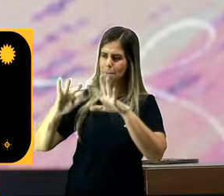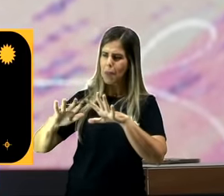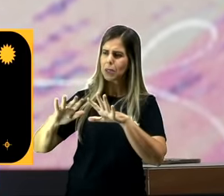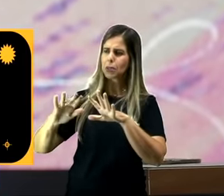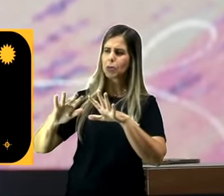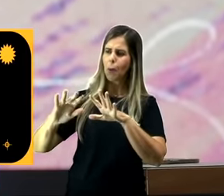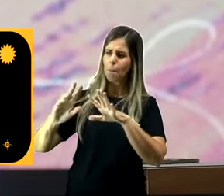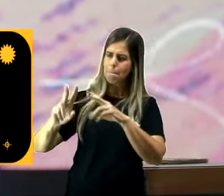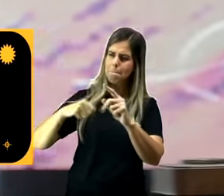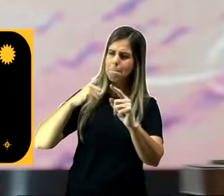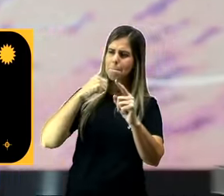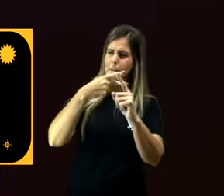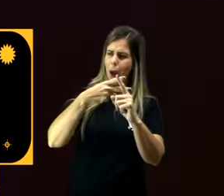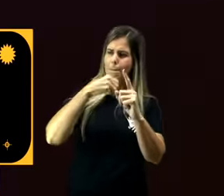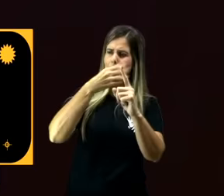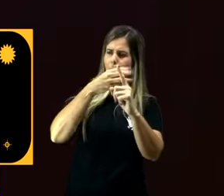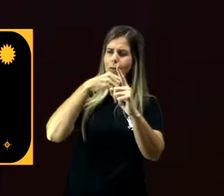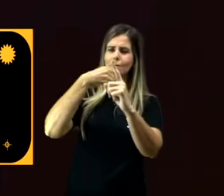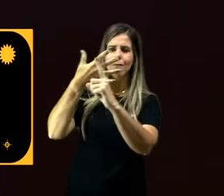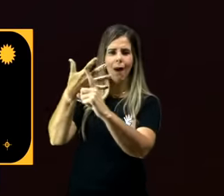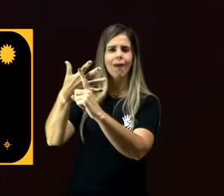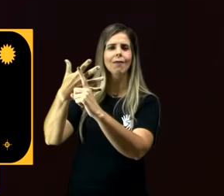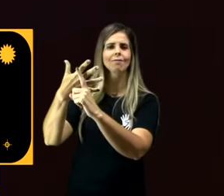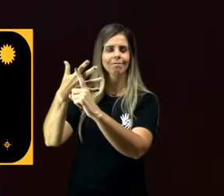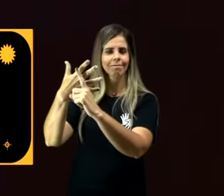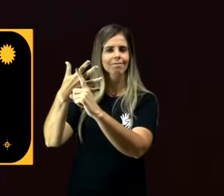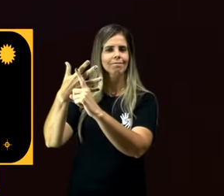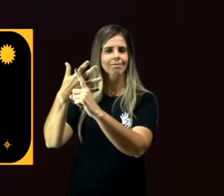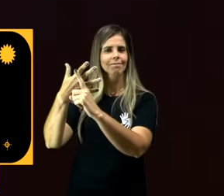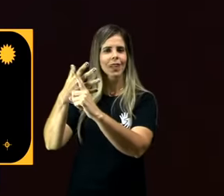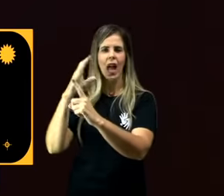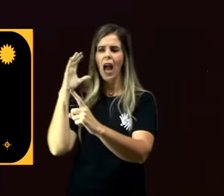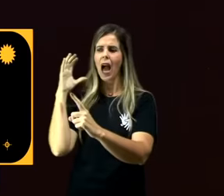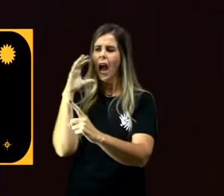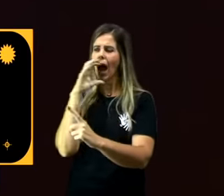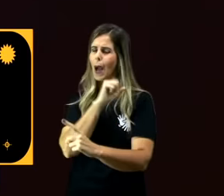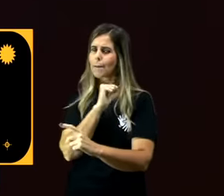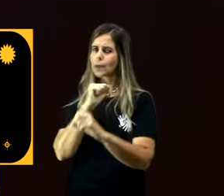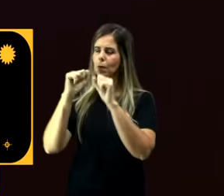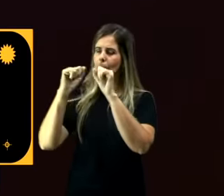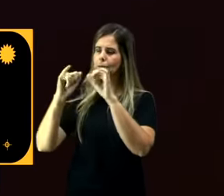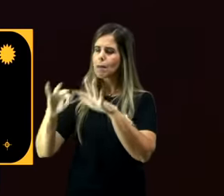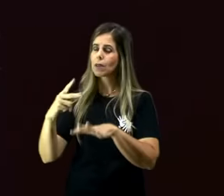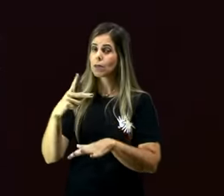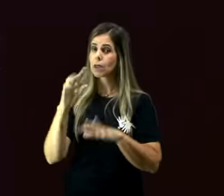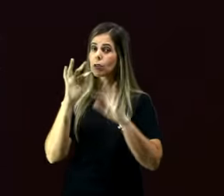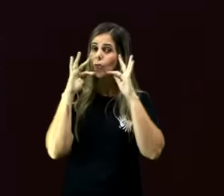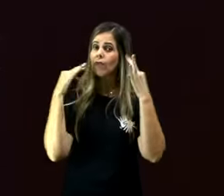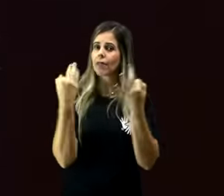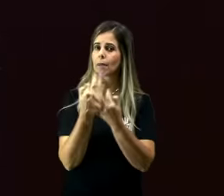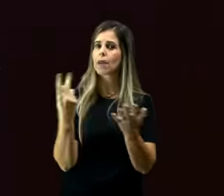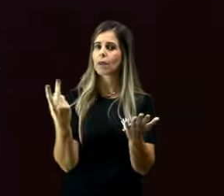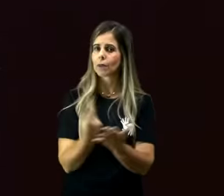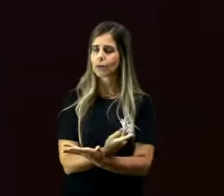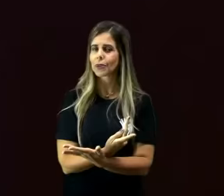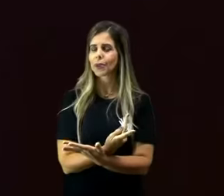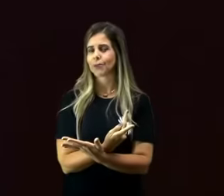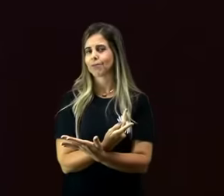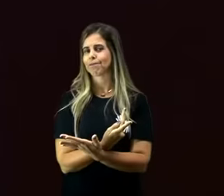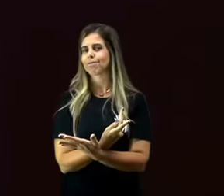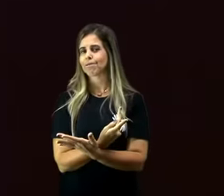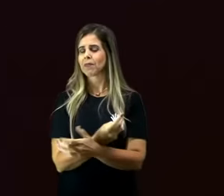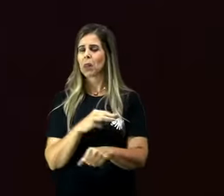com a tua família, com você, vai ser 10 vezes mais rápido. O que Deus fez em ministérios que você conhece vai ser 10 vezes mais rápido através de